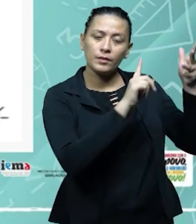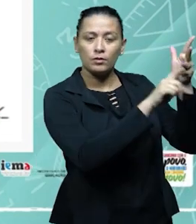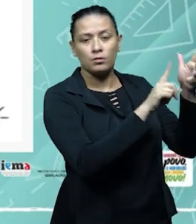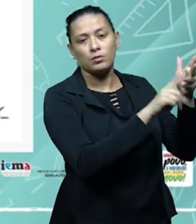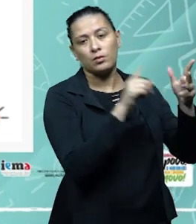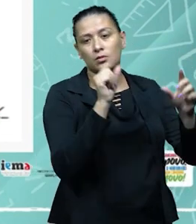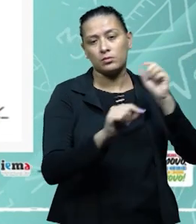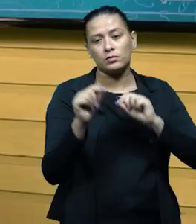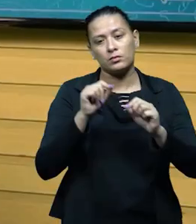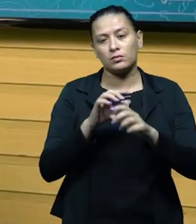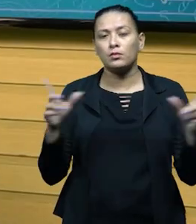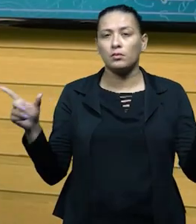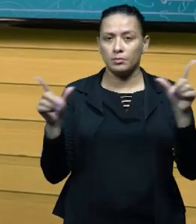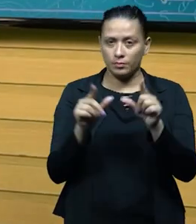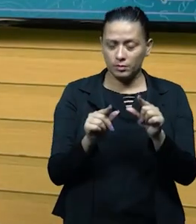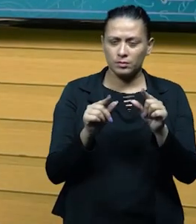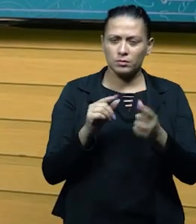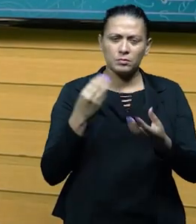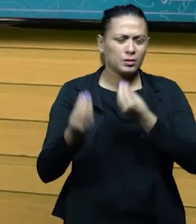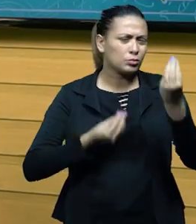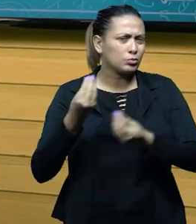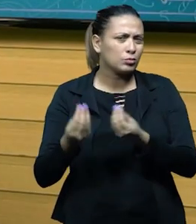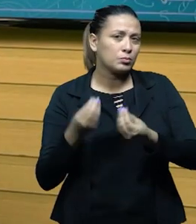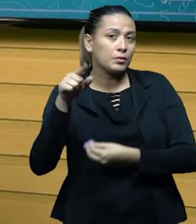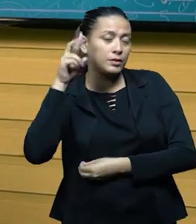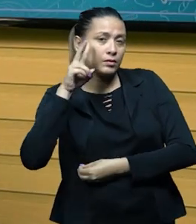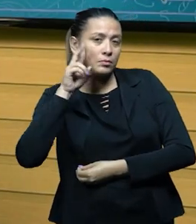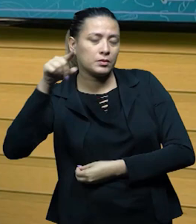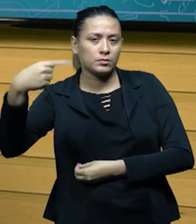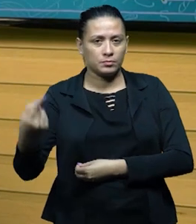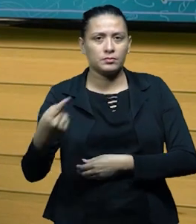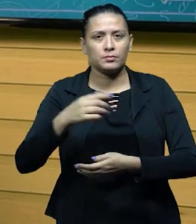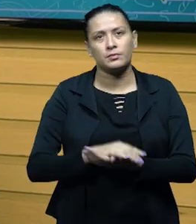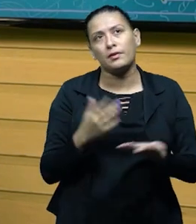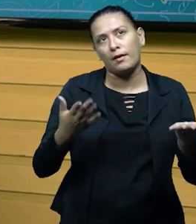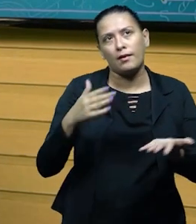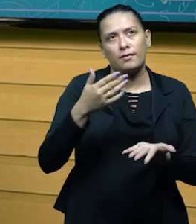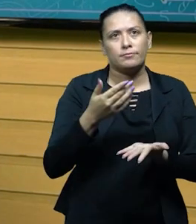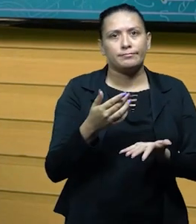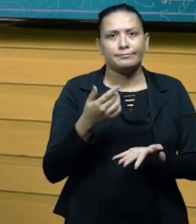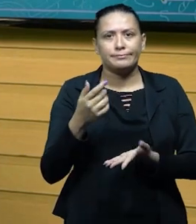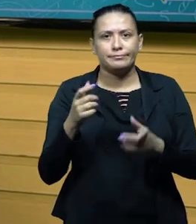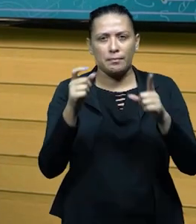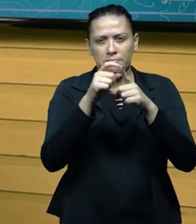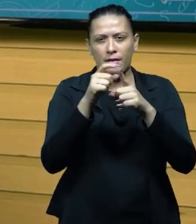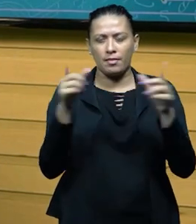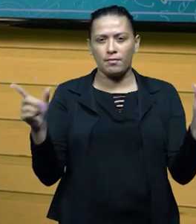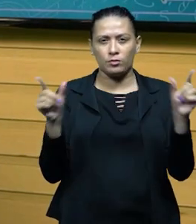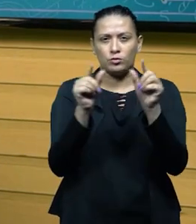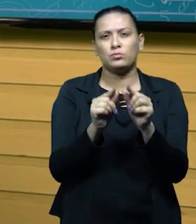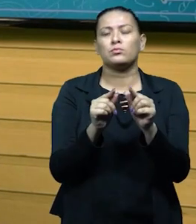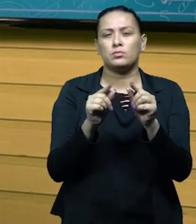abreviações Mas faça abreviação que você possa só lembrar depois tá também não adianta fazer uma abreviação que